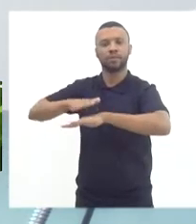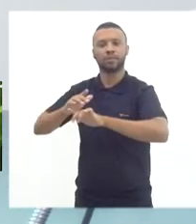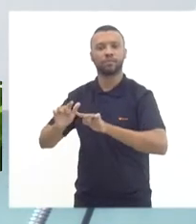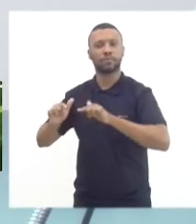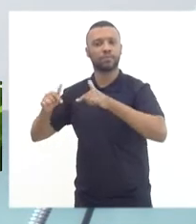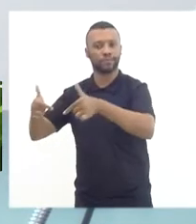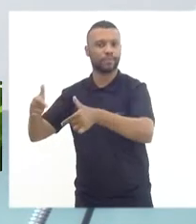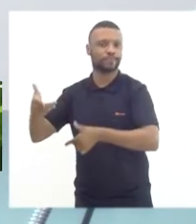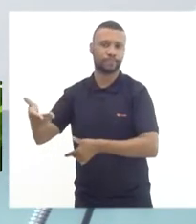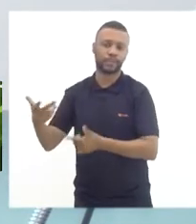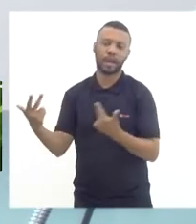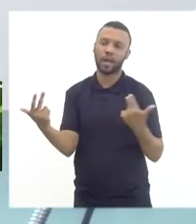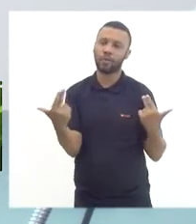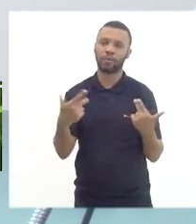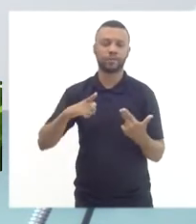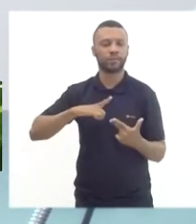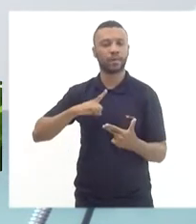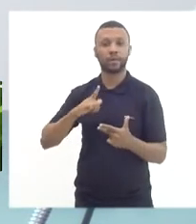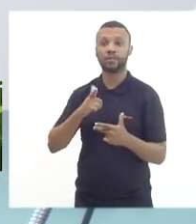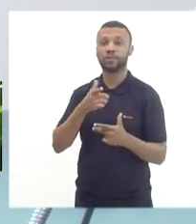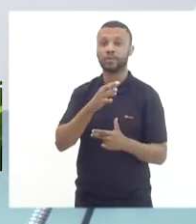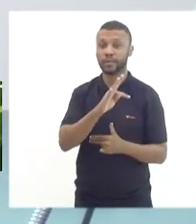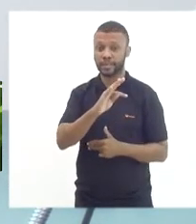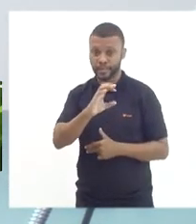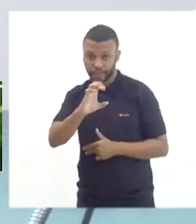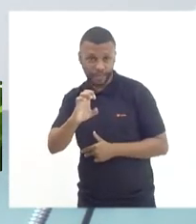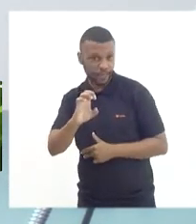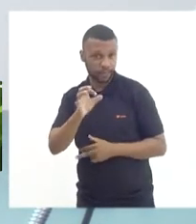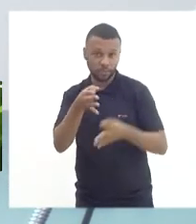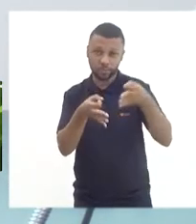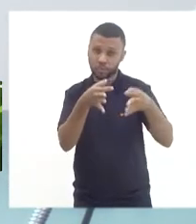o senhor faz quando vem do Tribunal de Contas. Quando vem do Tribunal de Contas.